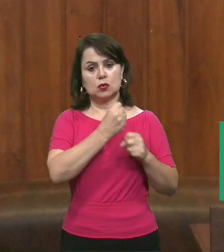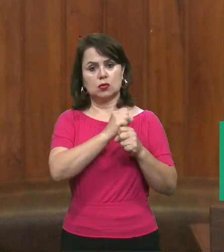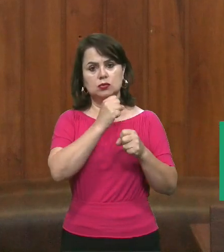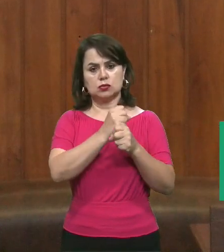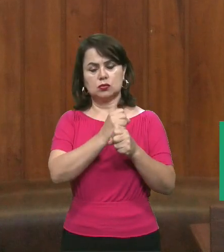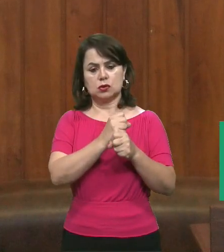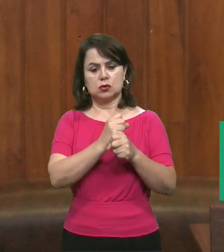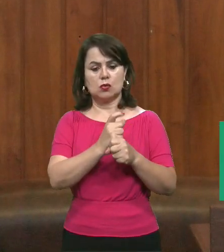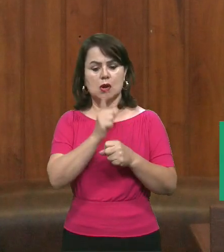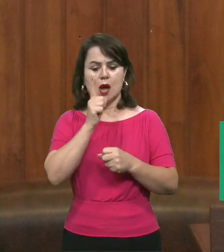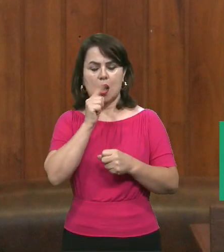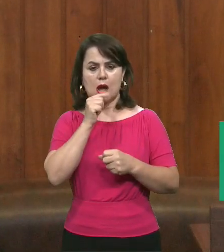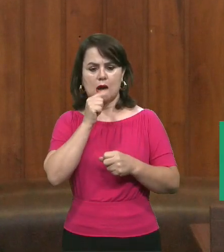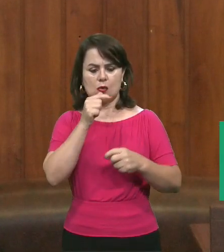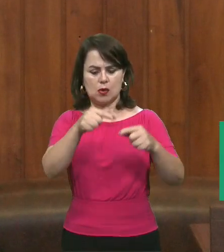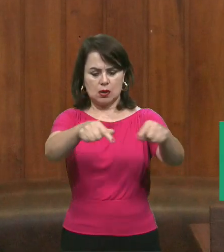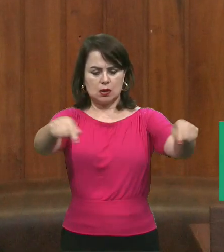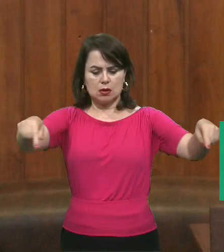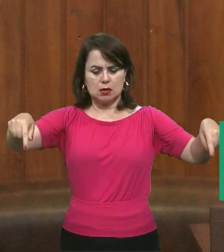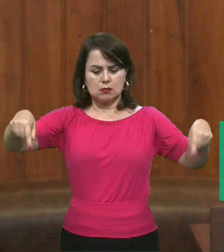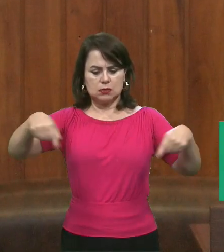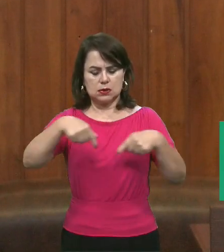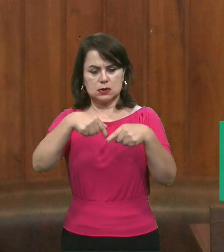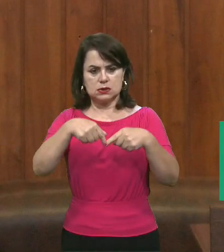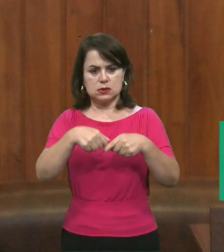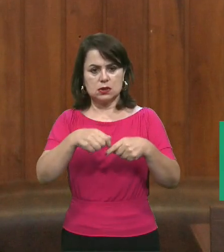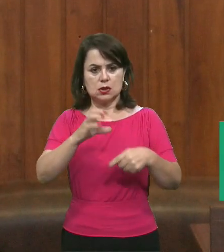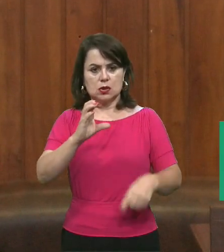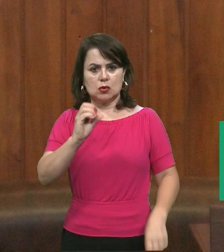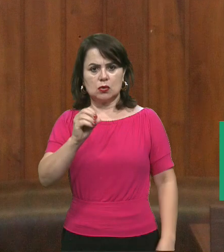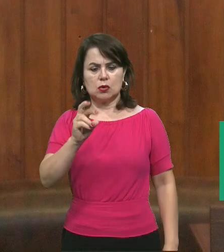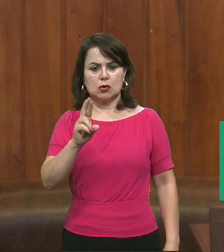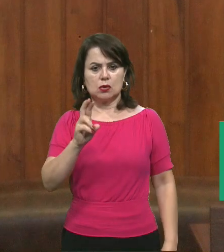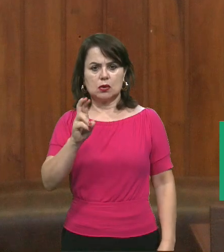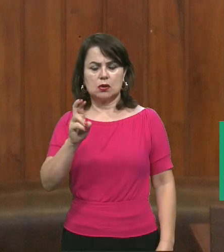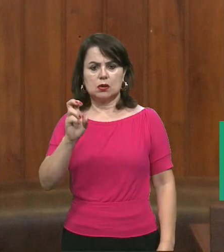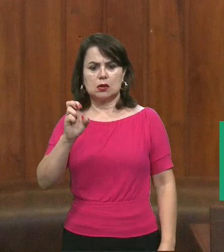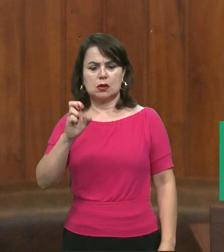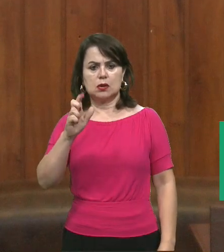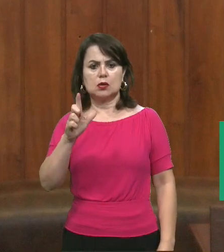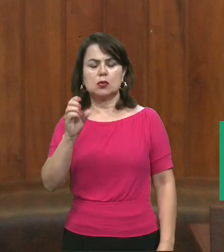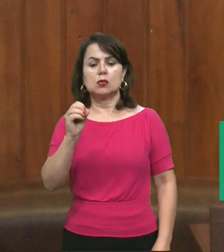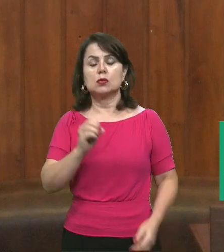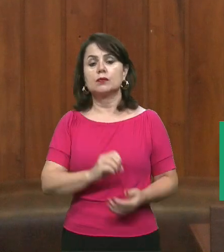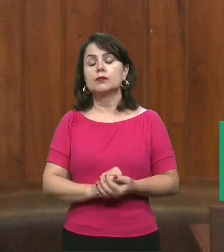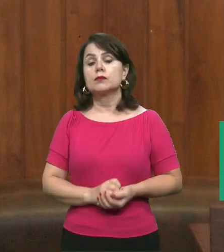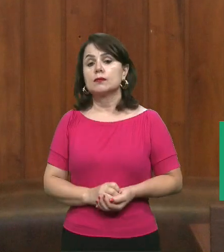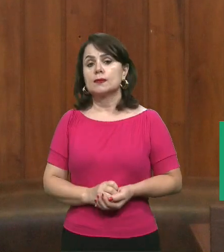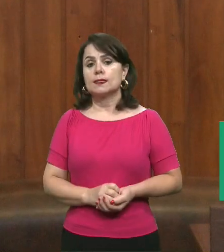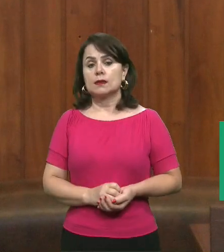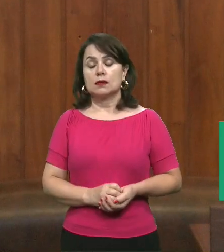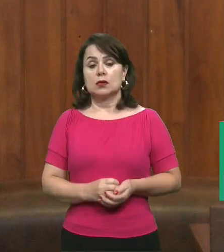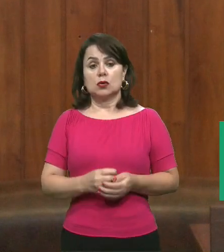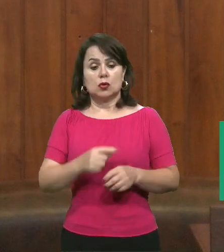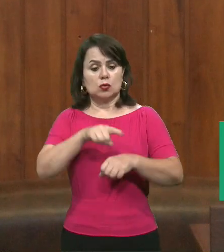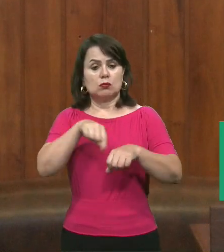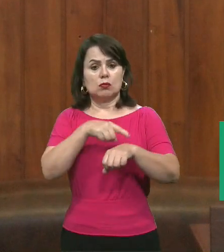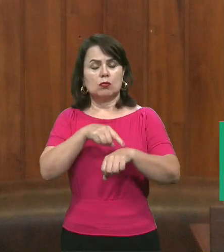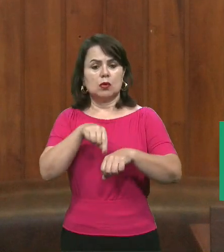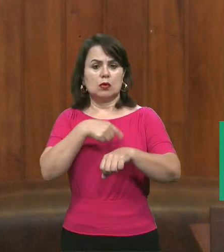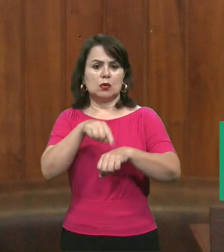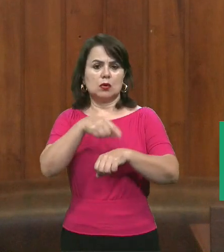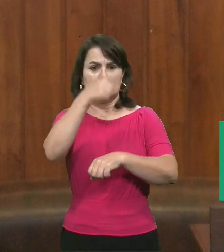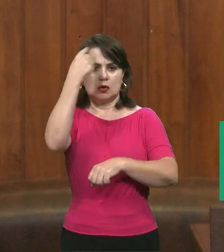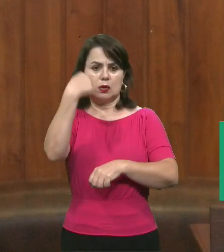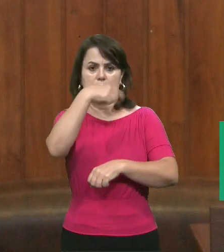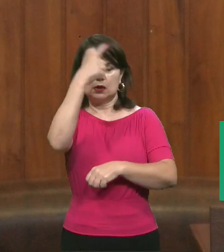represa do córrego do Arrependido. Certo? 2 milhões de metros cúbicos de água por hora.